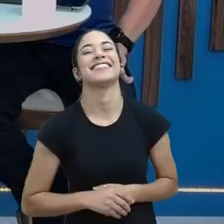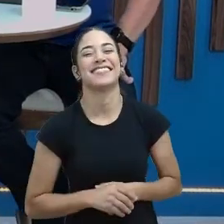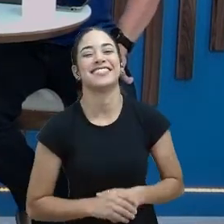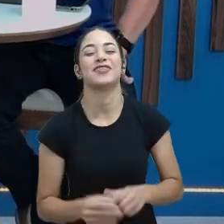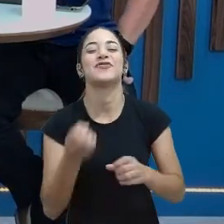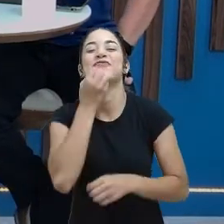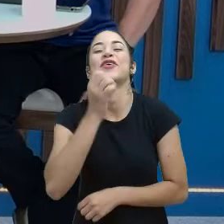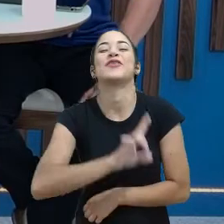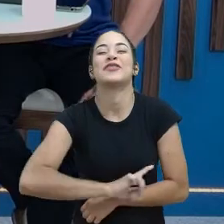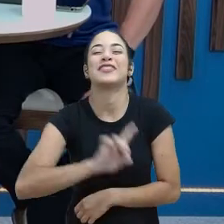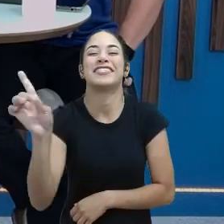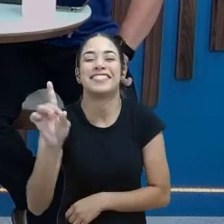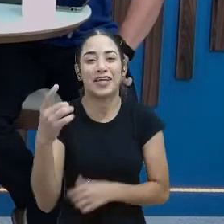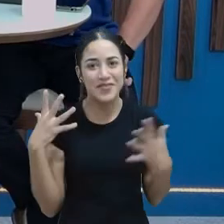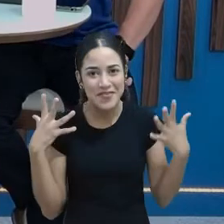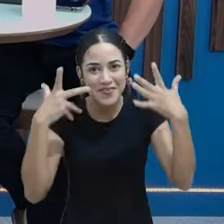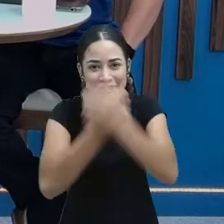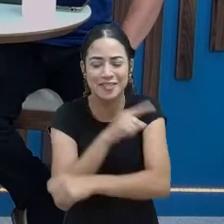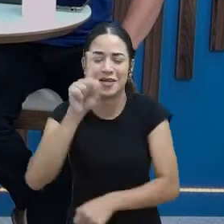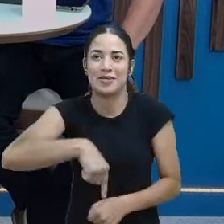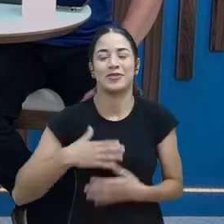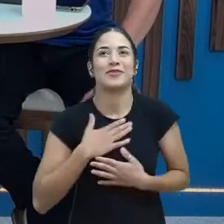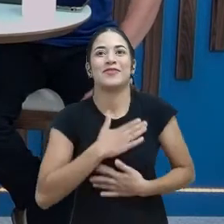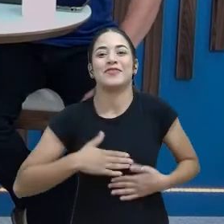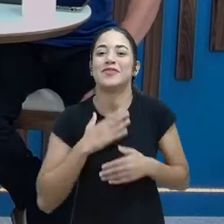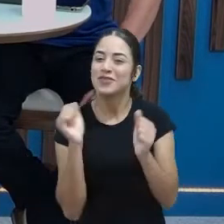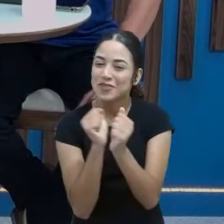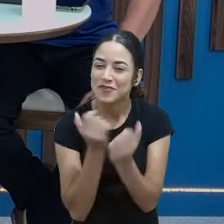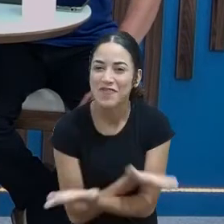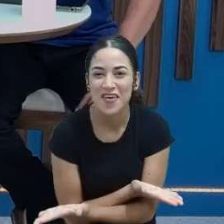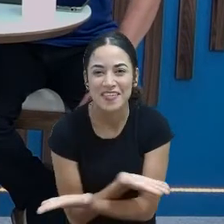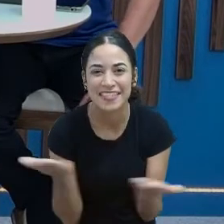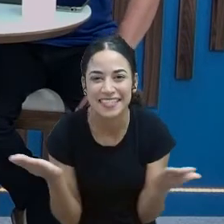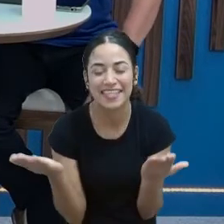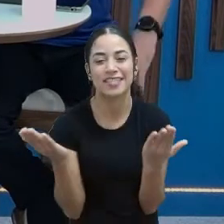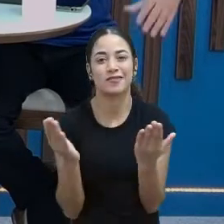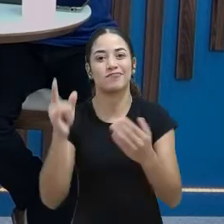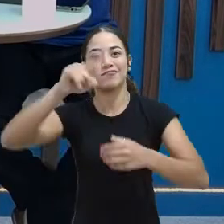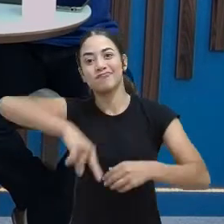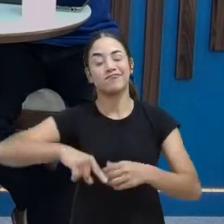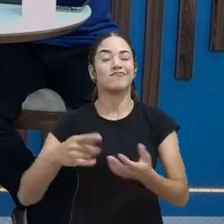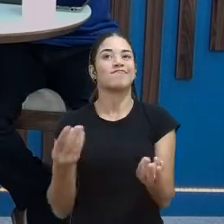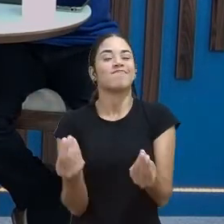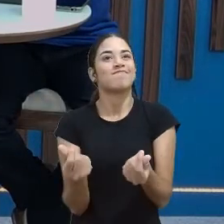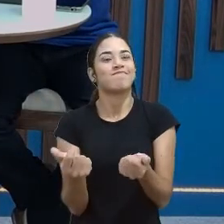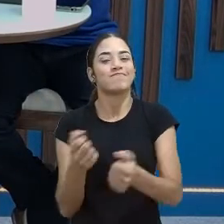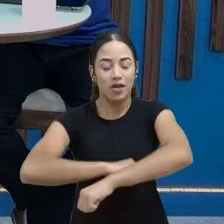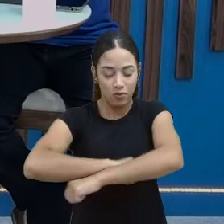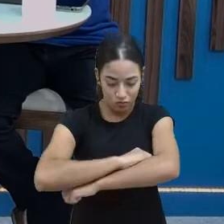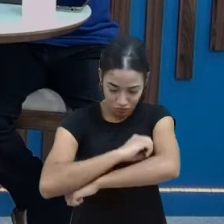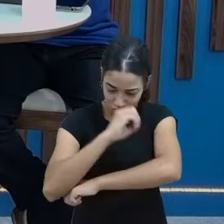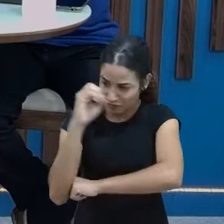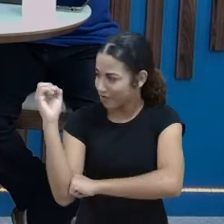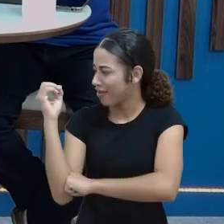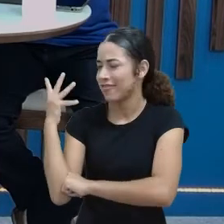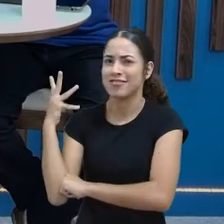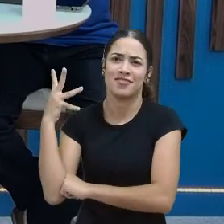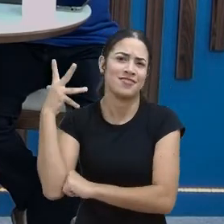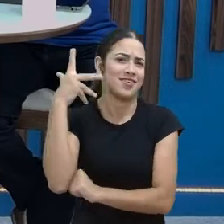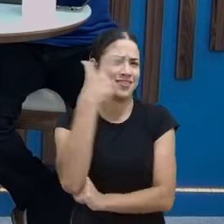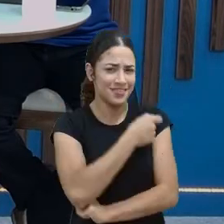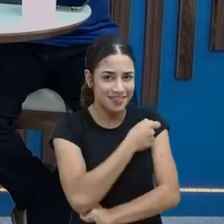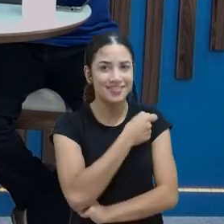Bom dia, meu povo bonito, é uma satisfação estar sempre com vocês, amanhecendo, assim, um dia hoje lindo,